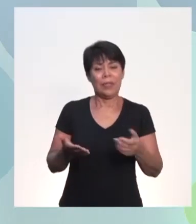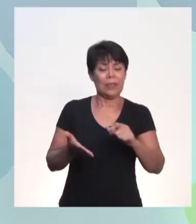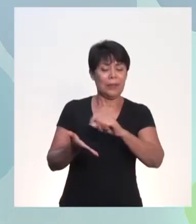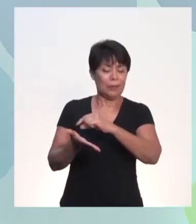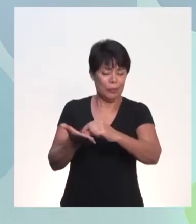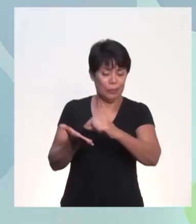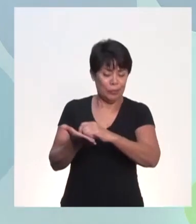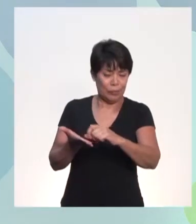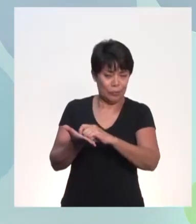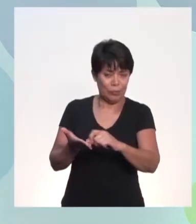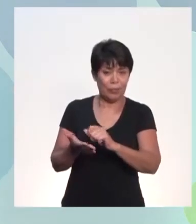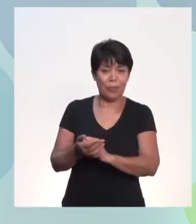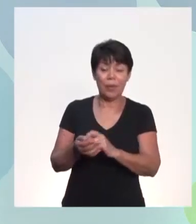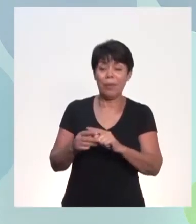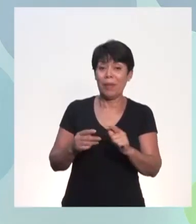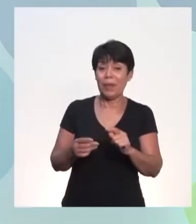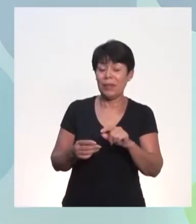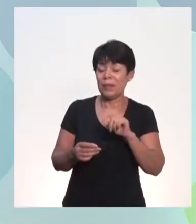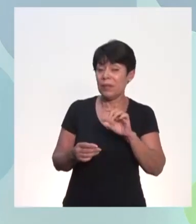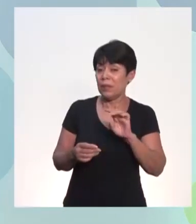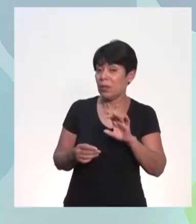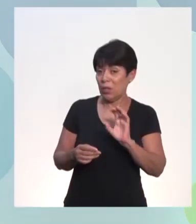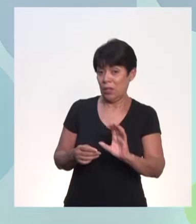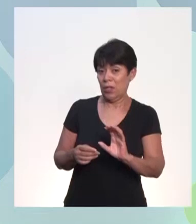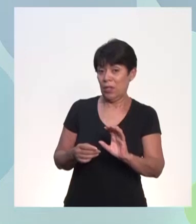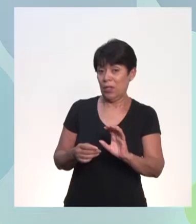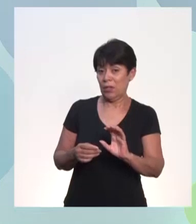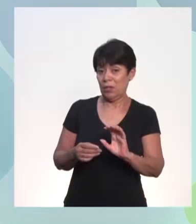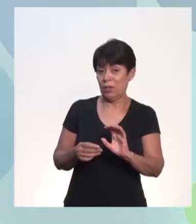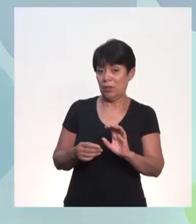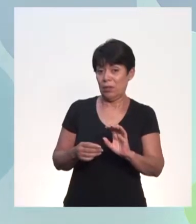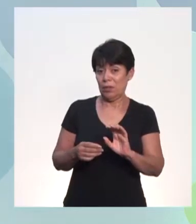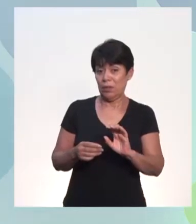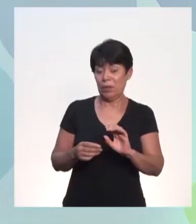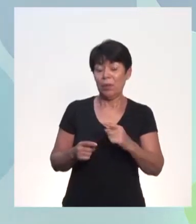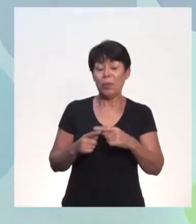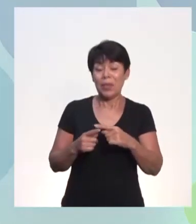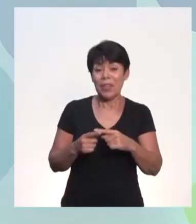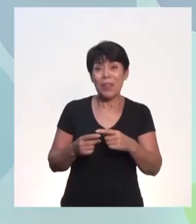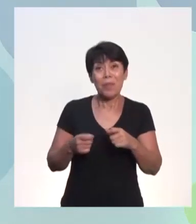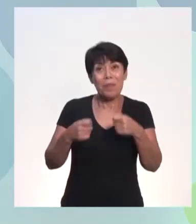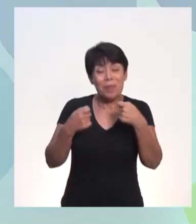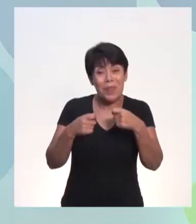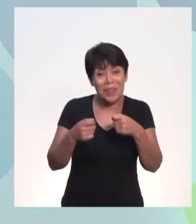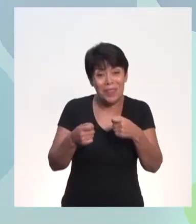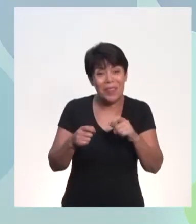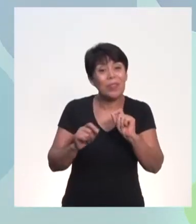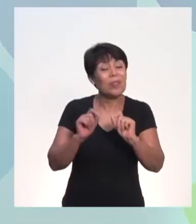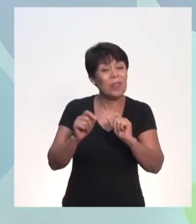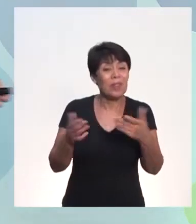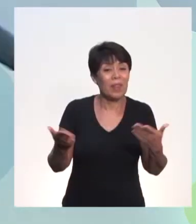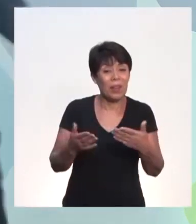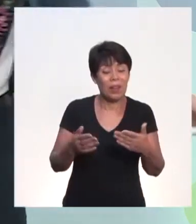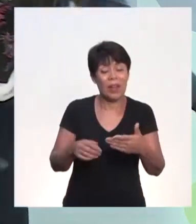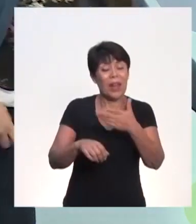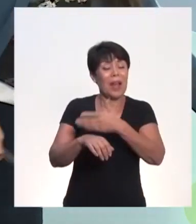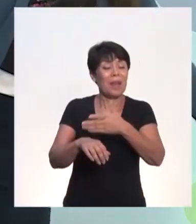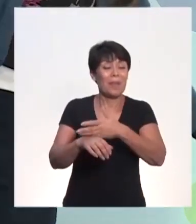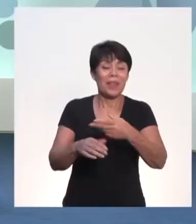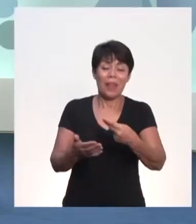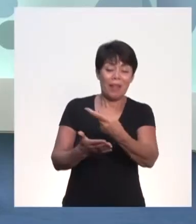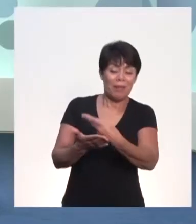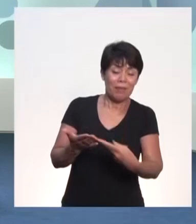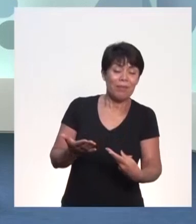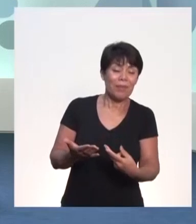grifei o texto, mas não é isso que move meu coração. O que eu quero mesmo fazer é desenhar, eu quero botar as minhas habilidades de desenho,